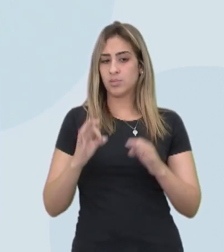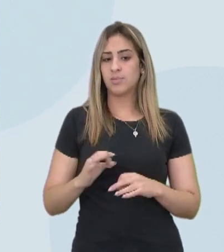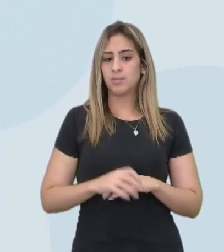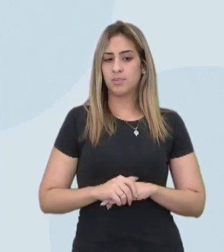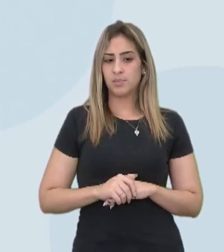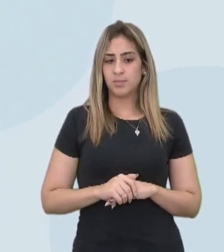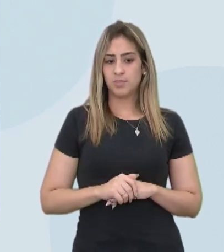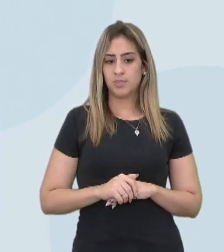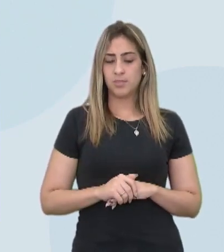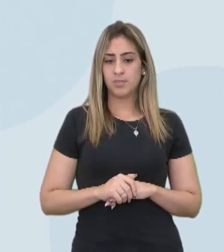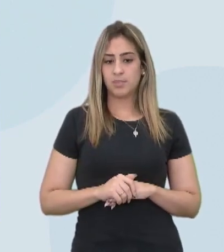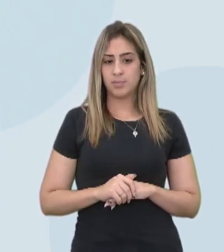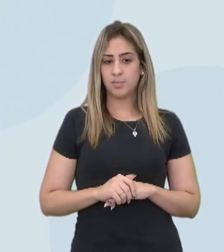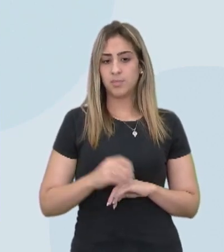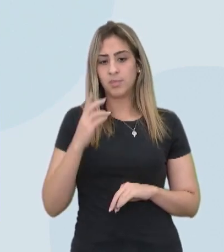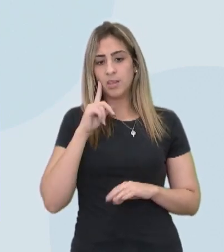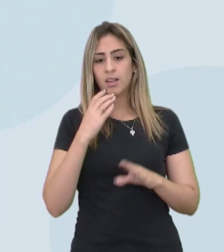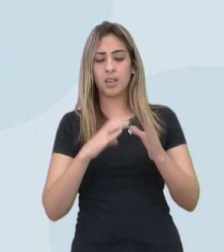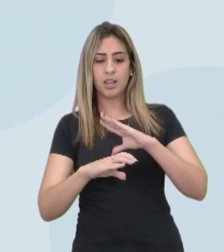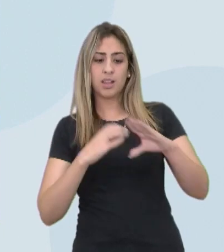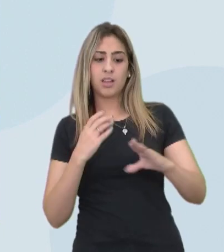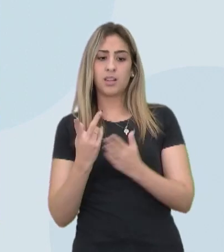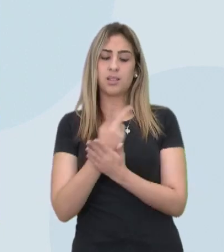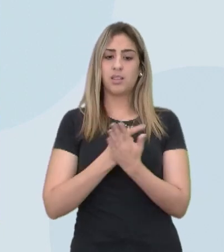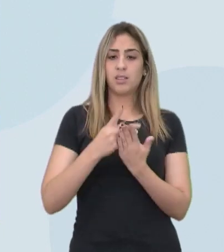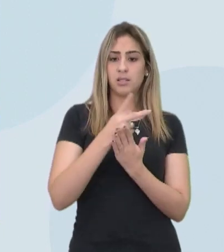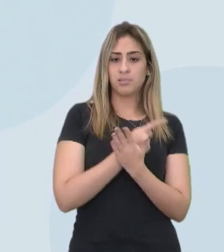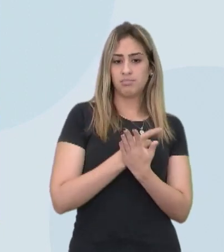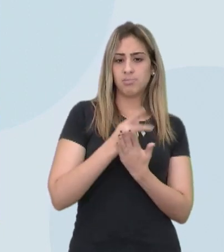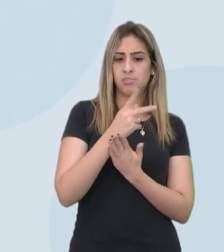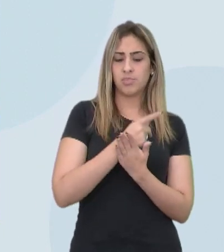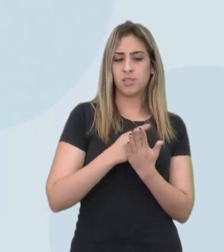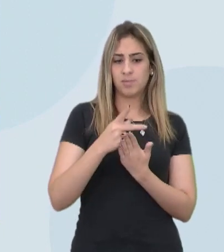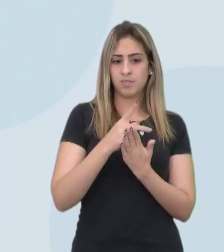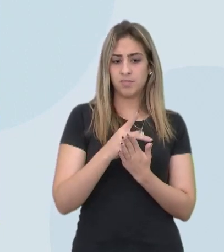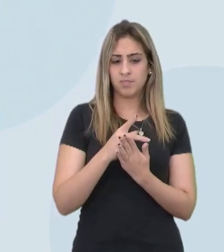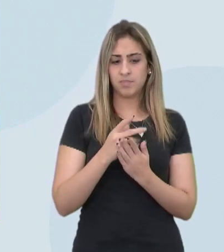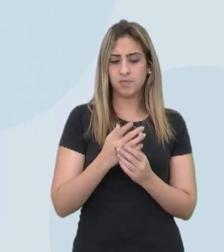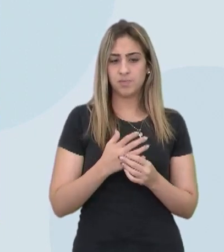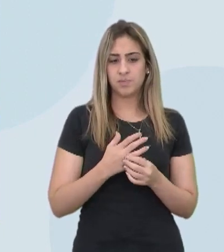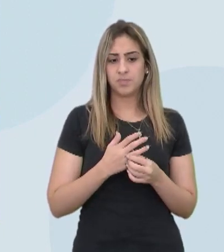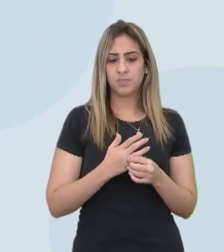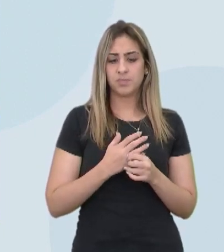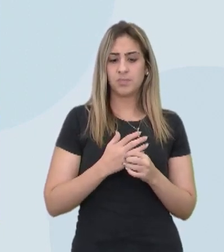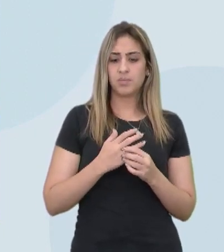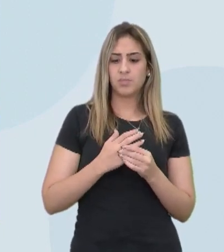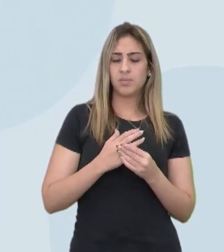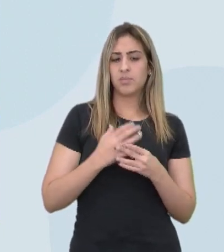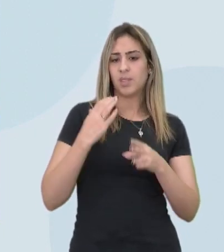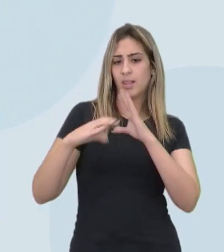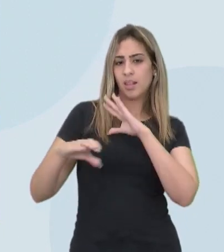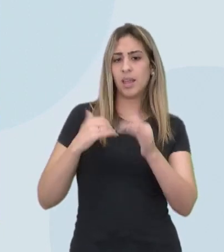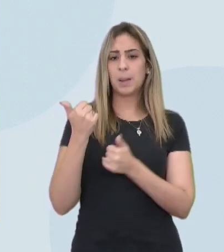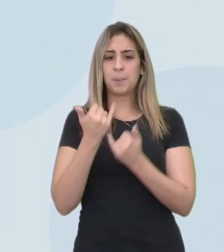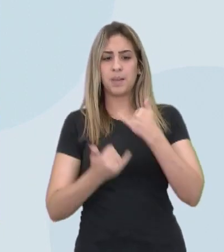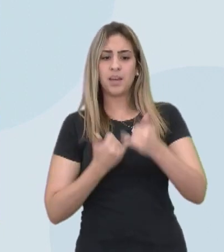vocês, que é cantar e dançar. Na verdade, cantar eu canto para brincar, mas eu gosto mesmo é de